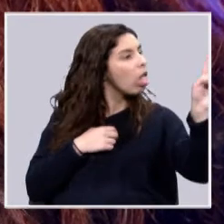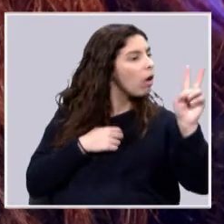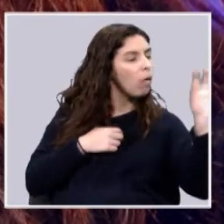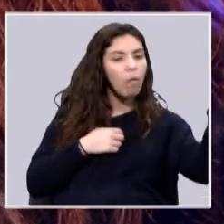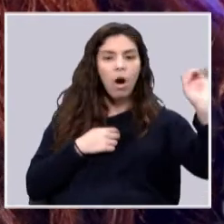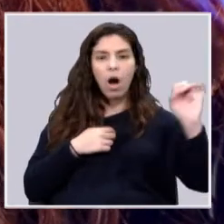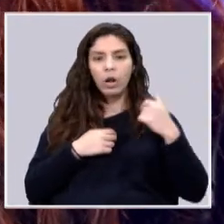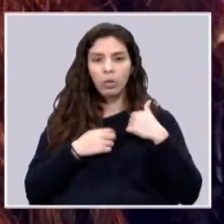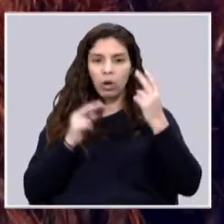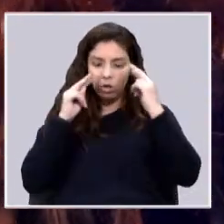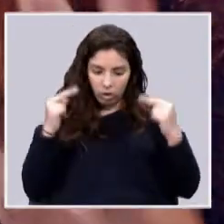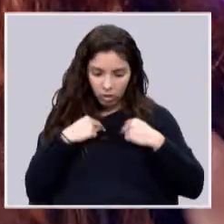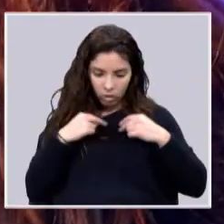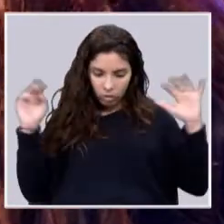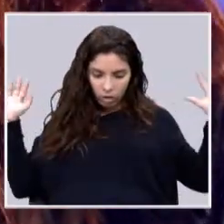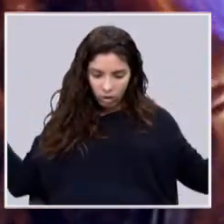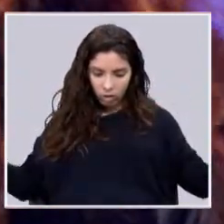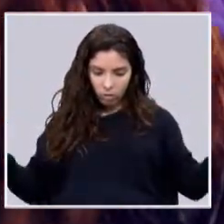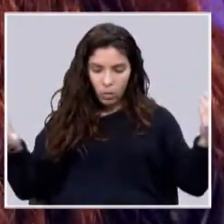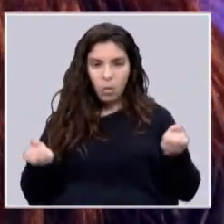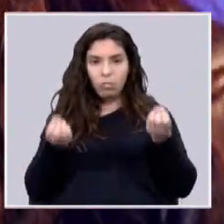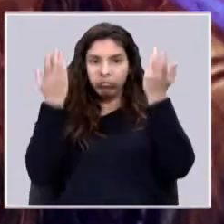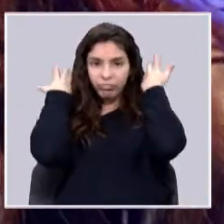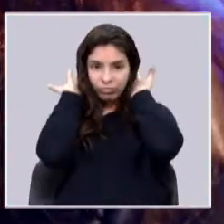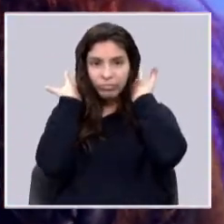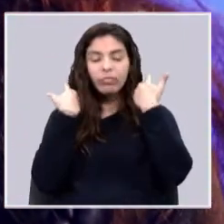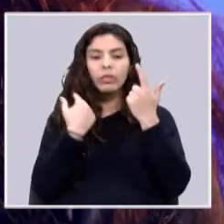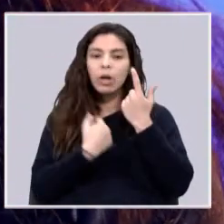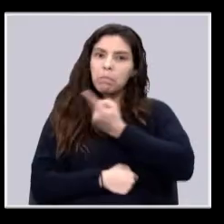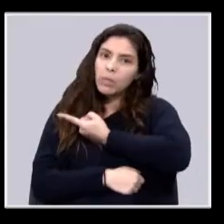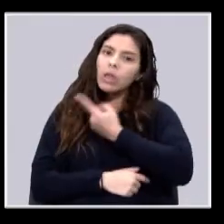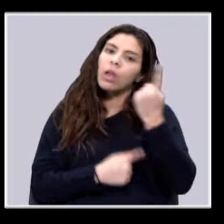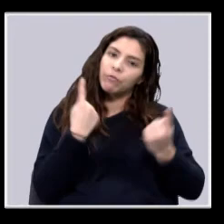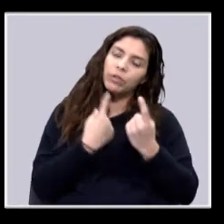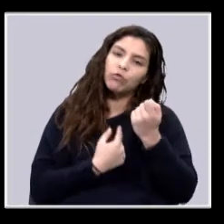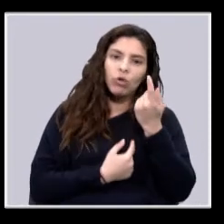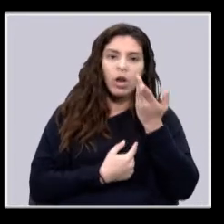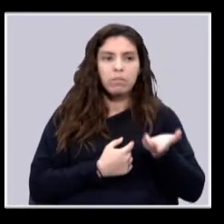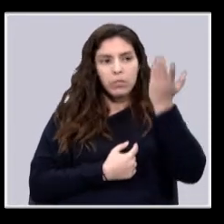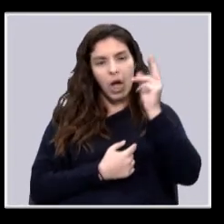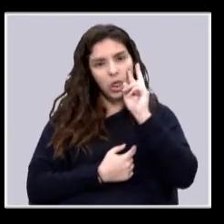que eu às vezes me abstraio de tudo o resto, que se calhar devia estar a dar mais atenção.